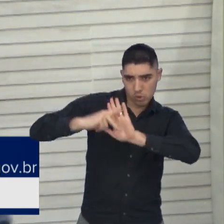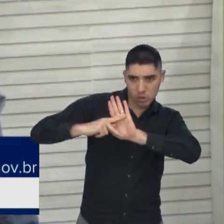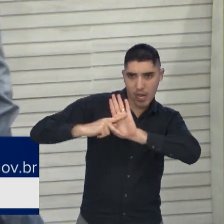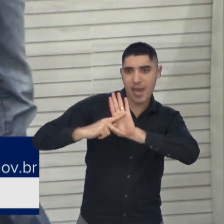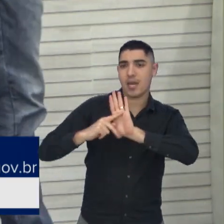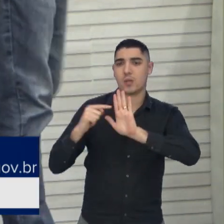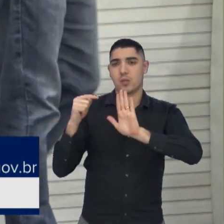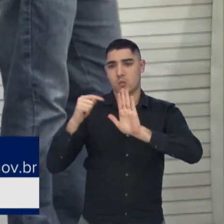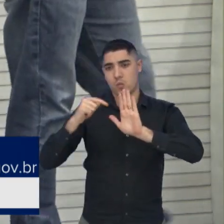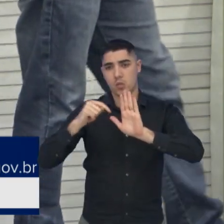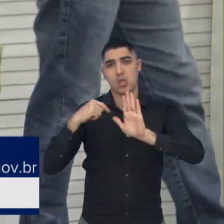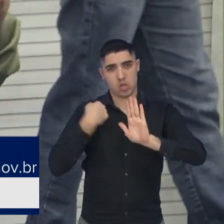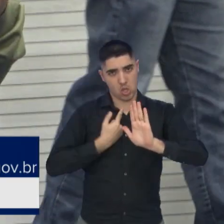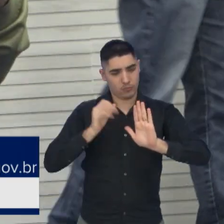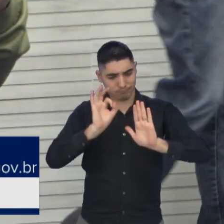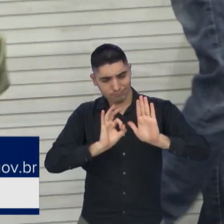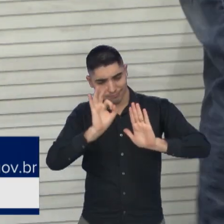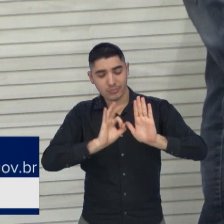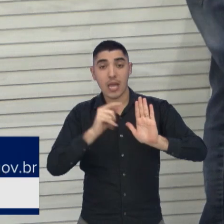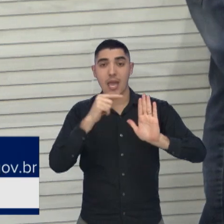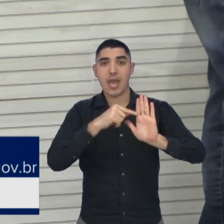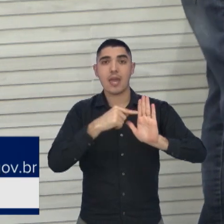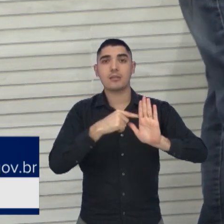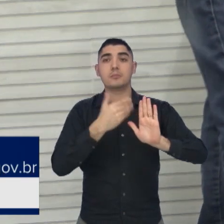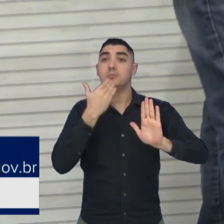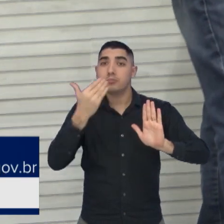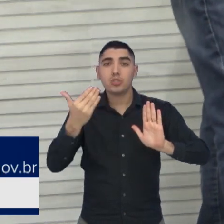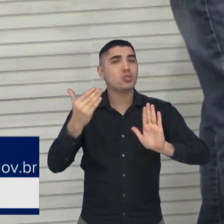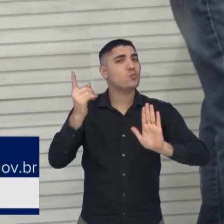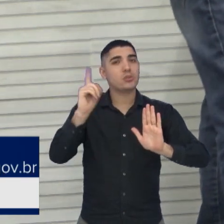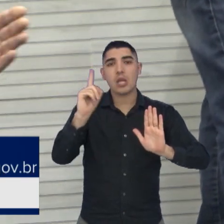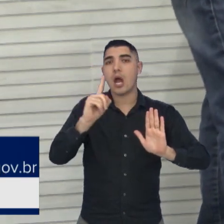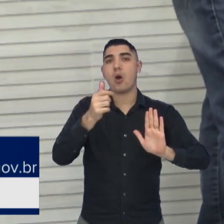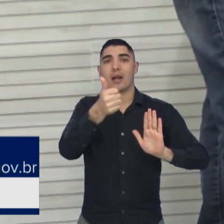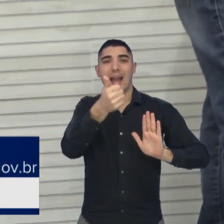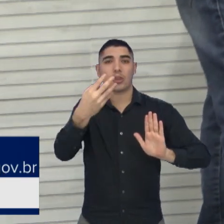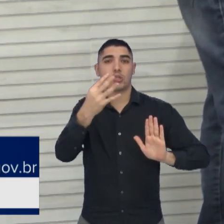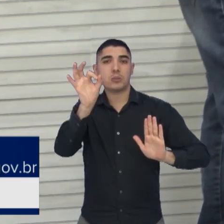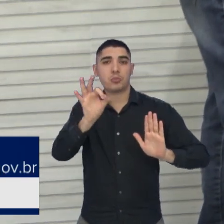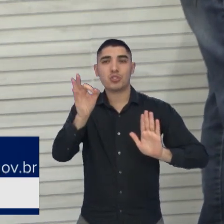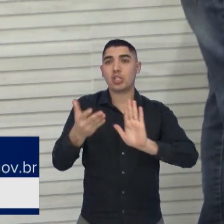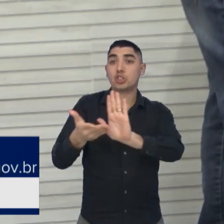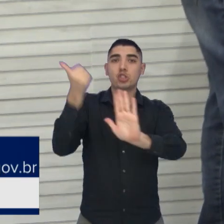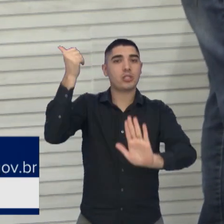que retirava os 14% do aposentado